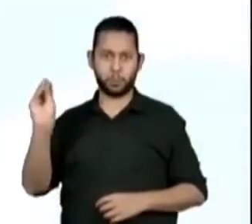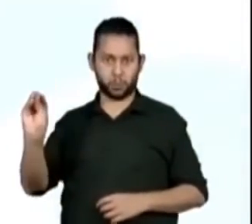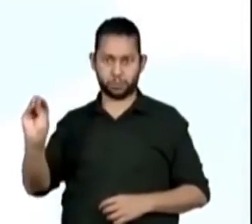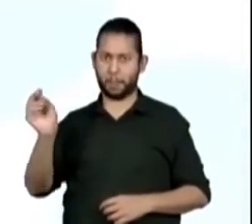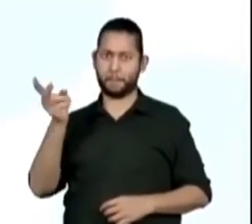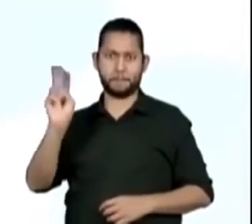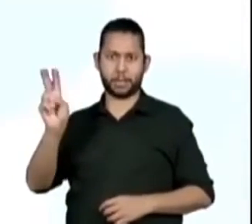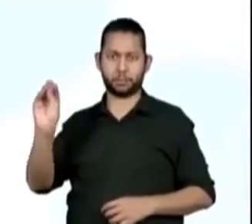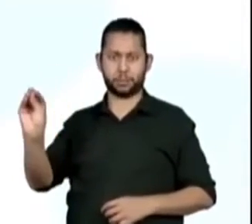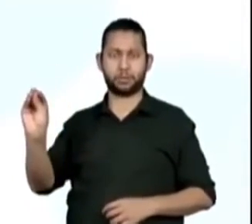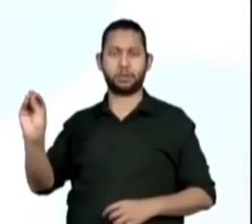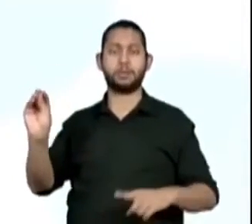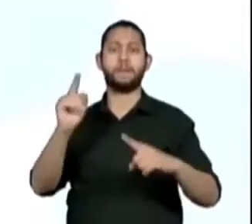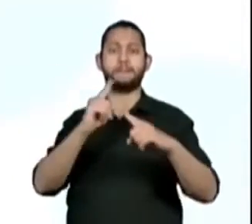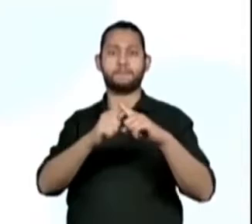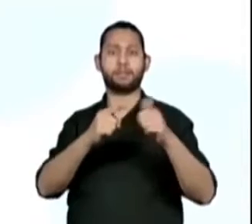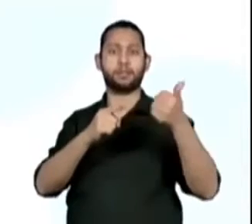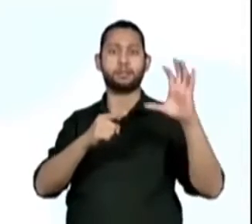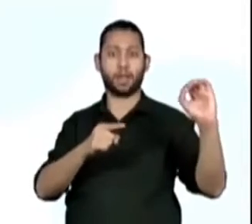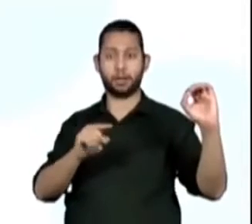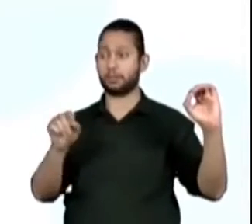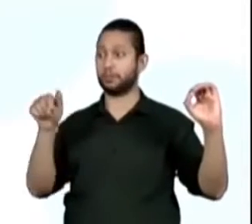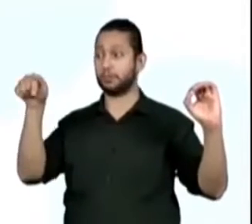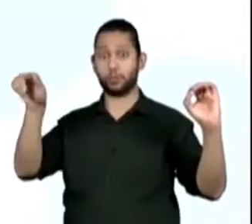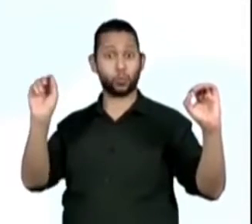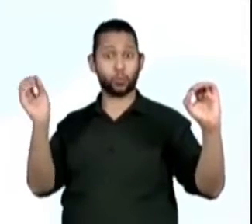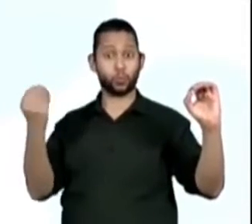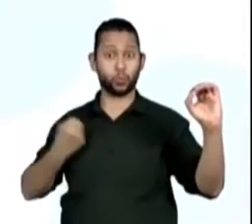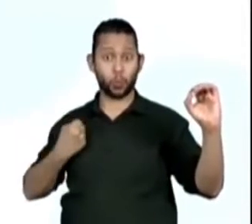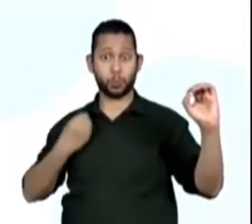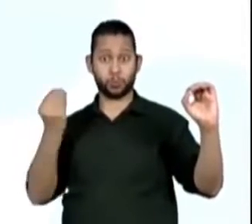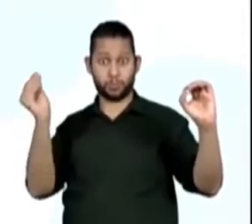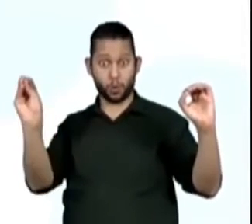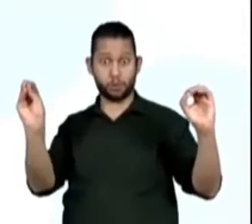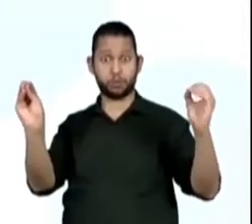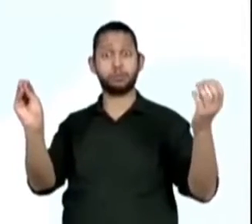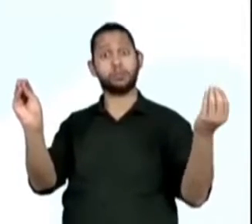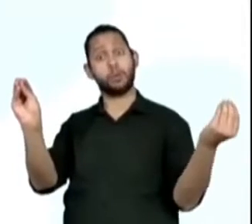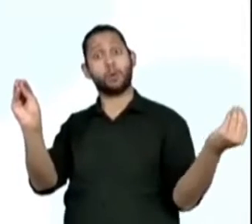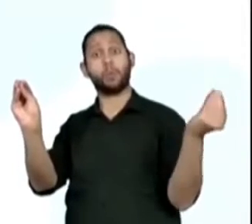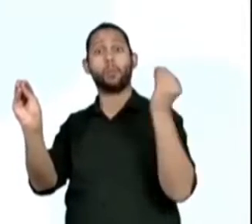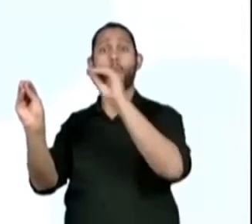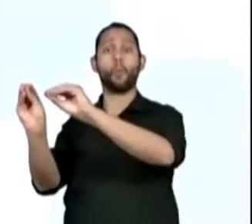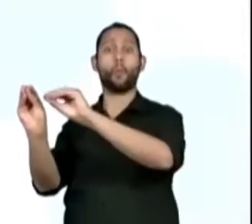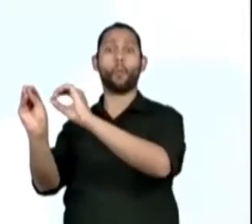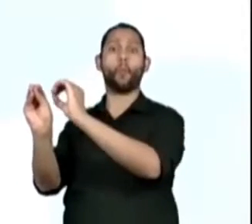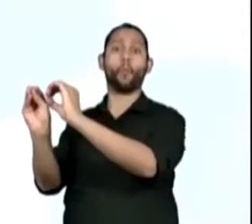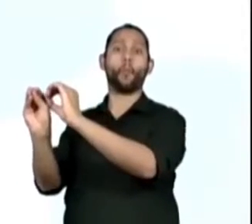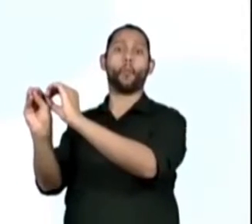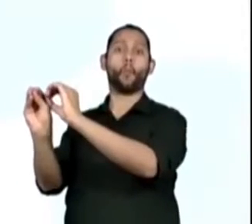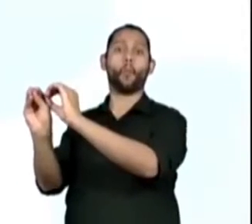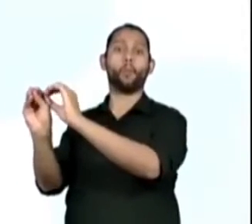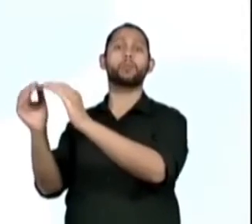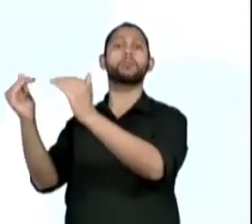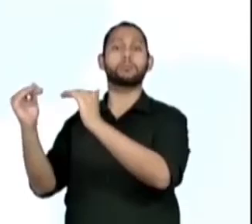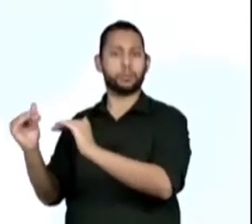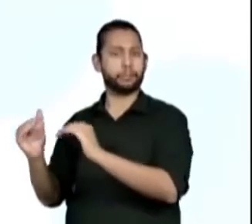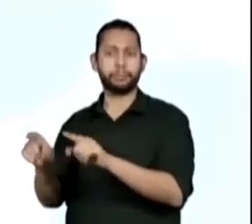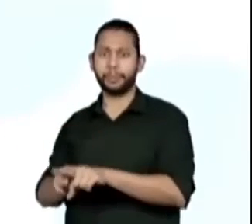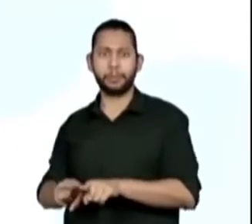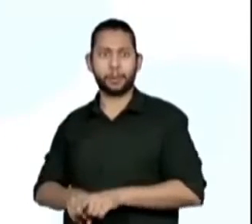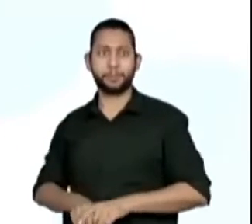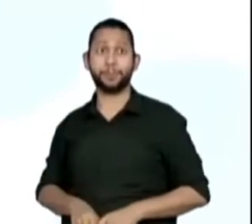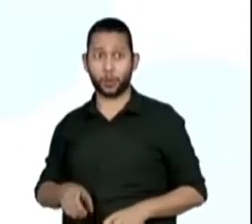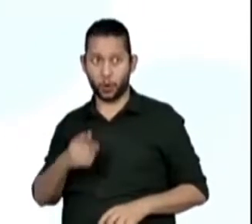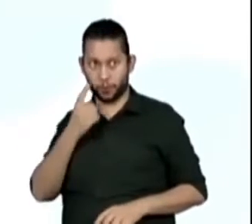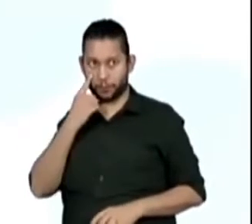0 na posição de unidade simples. Então, no caso aqui do 34 vezes 10, eu copiaria o 34. Lá, ó, olha